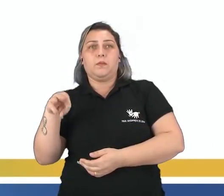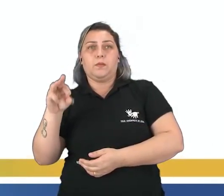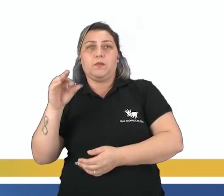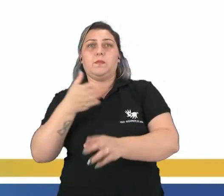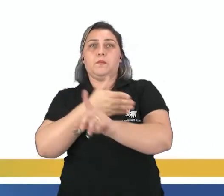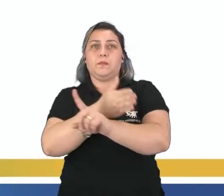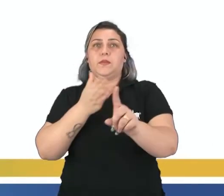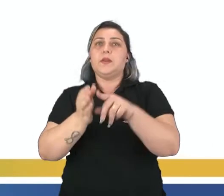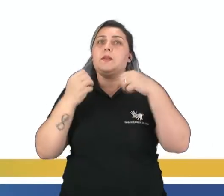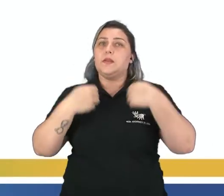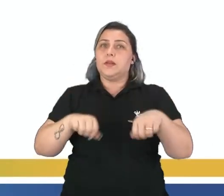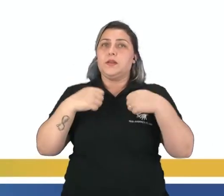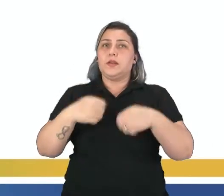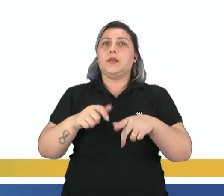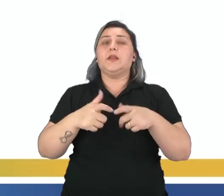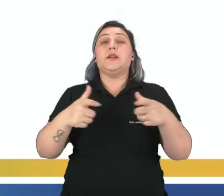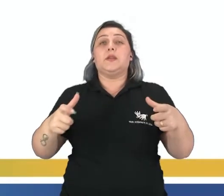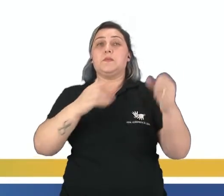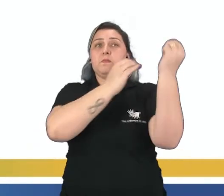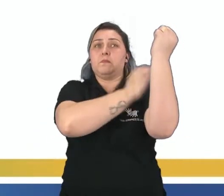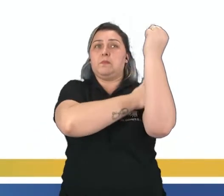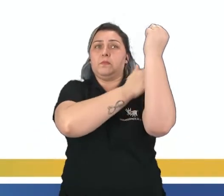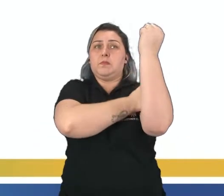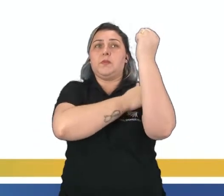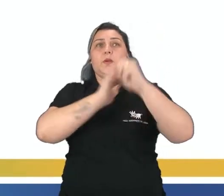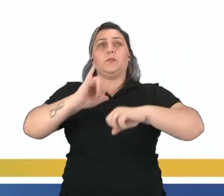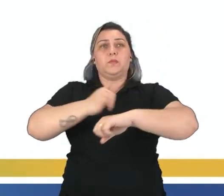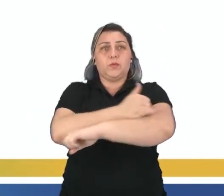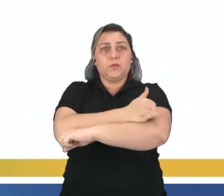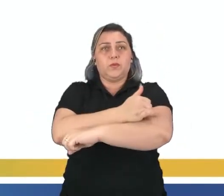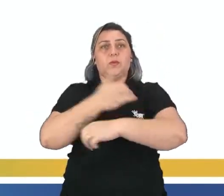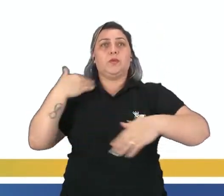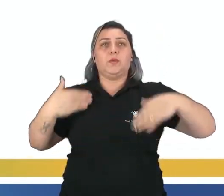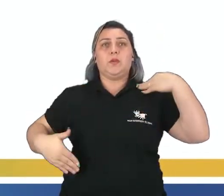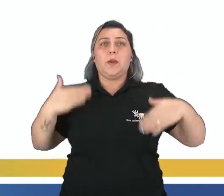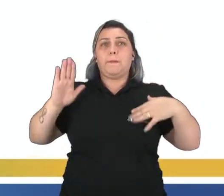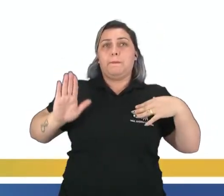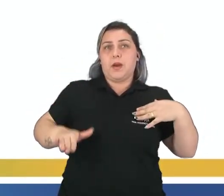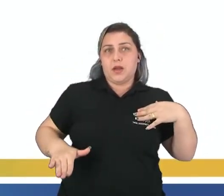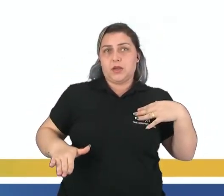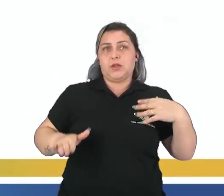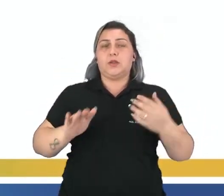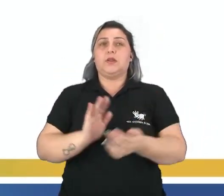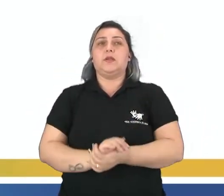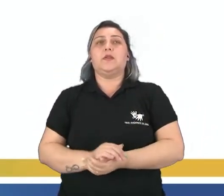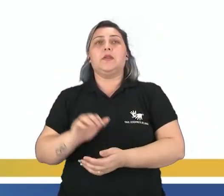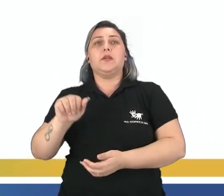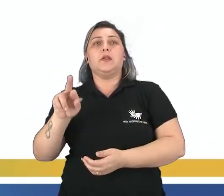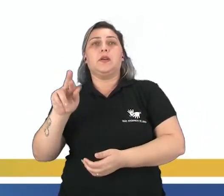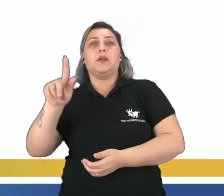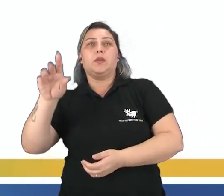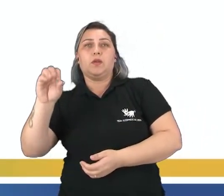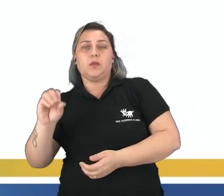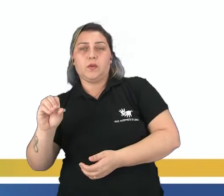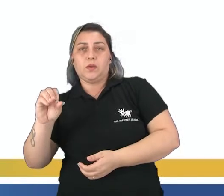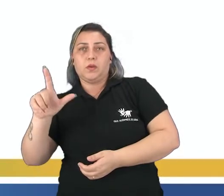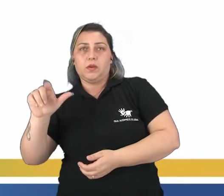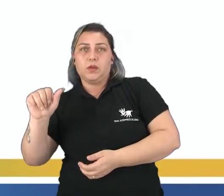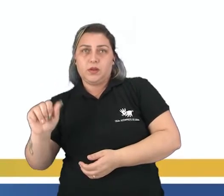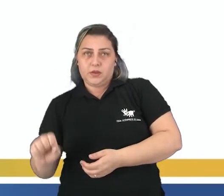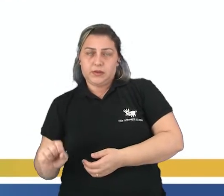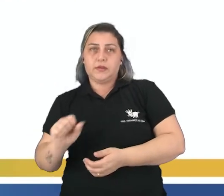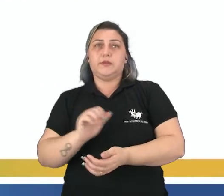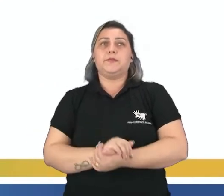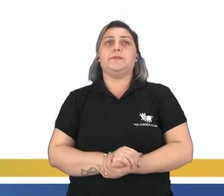mesomorfos, modalidades que necessitam de grande tônus muscular e gordura corporal baixa, como os argolas, fisiculturismo